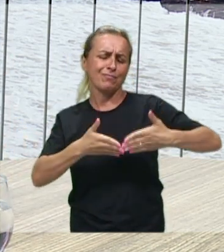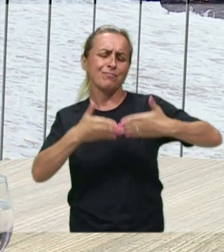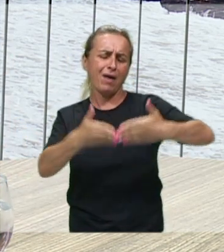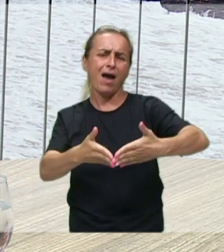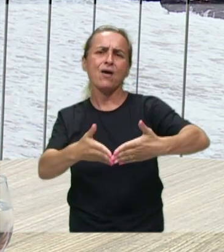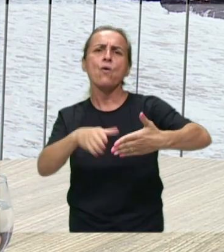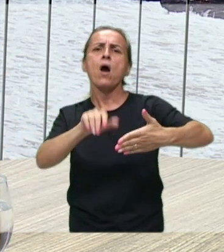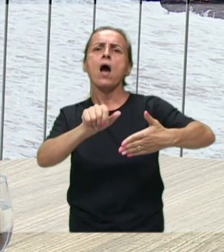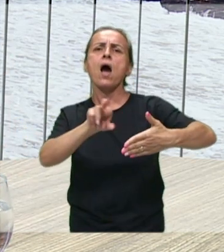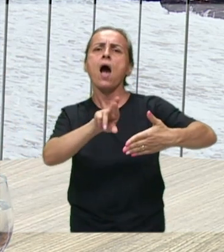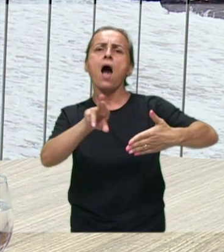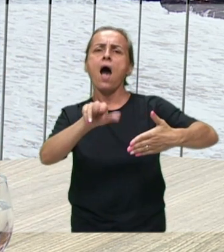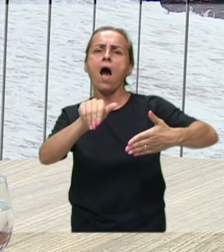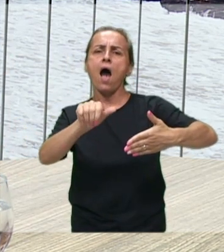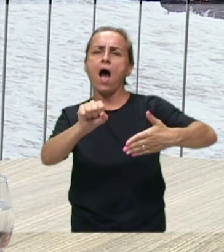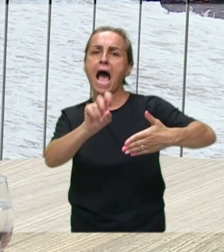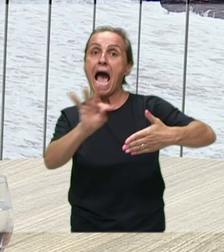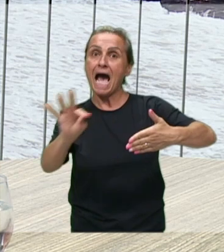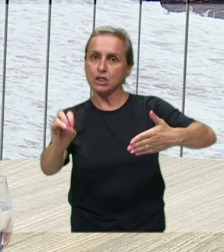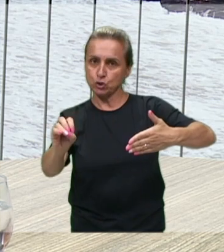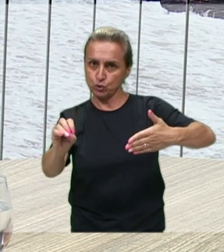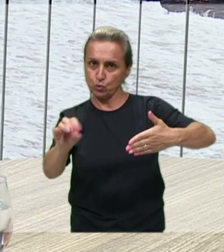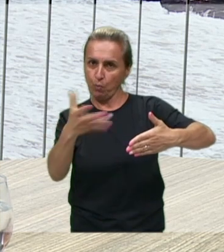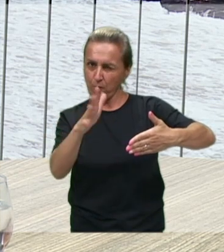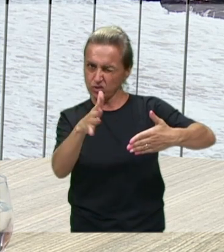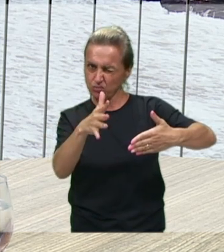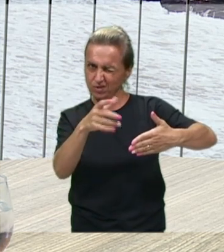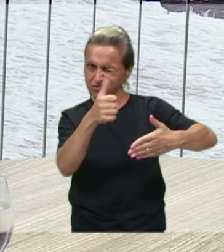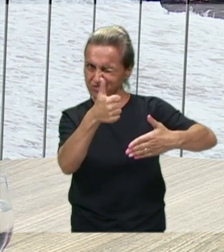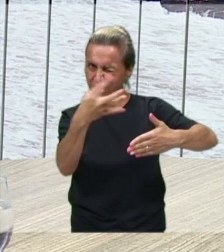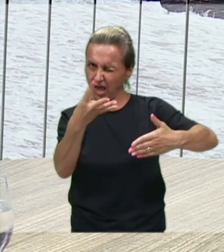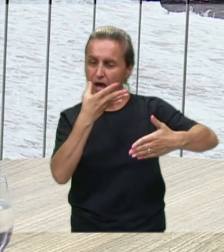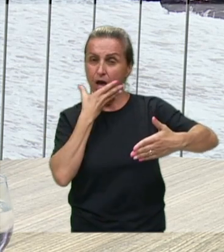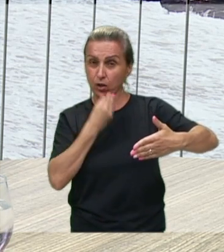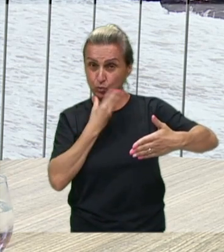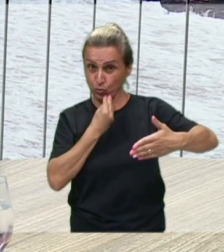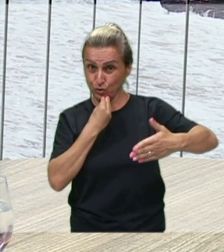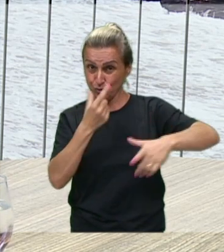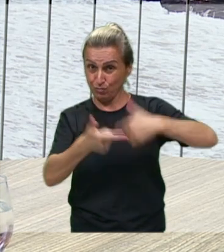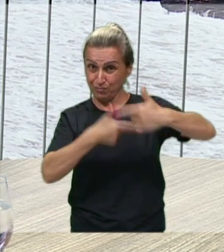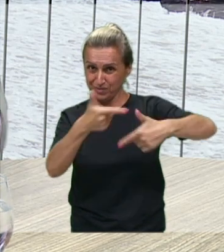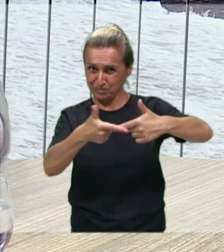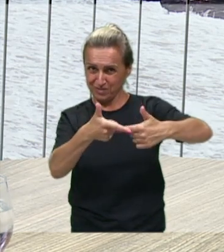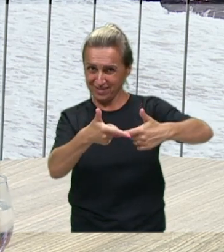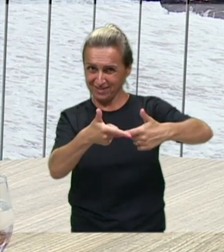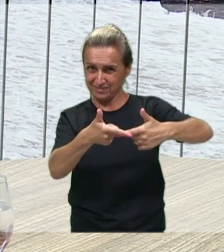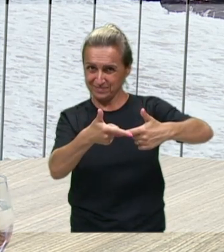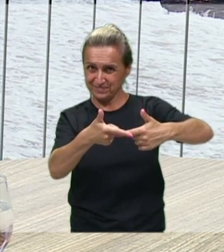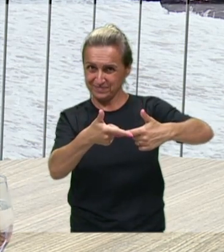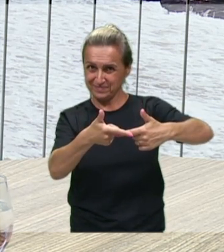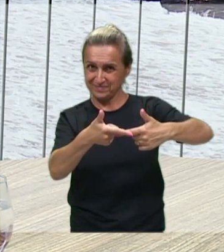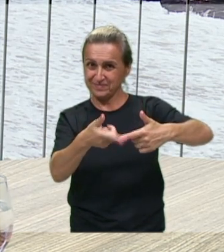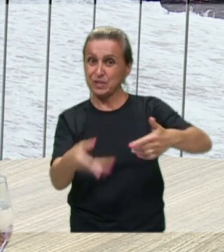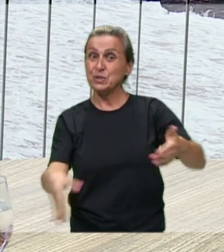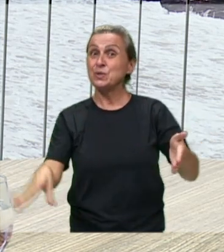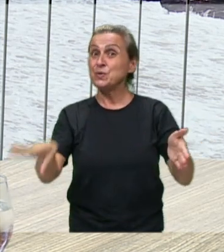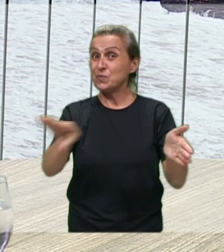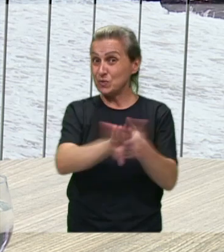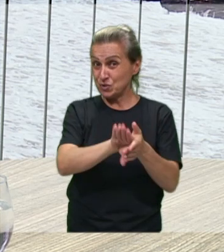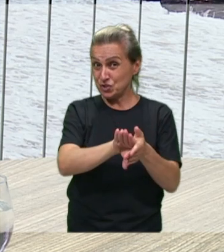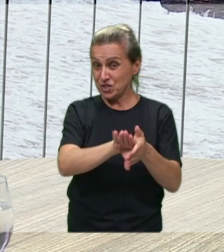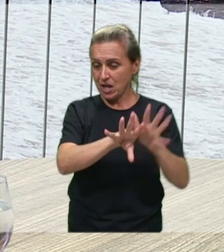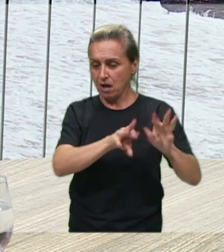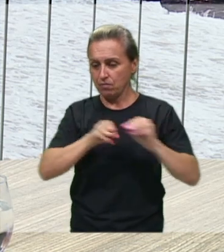que levam em média 6 a 7 homens, são 14 homens, e quando chegam para descarregar no